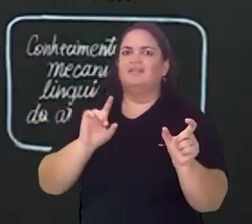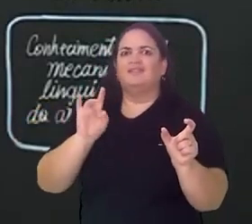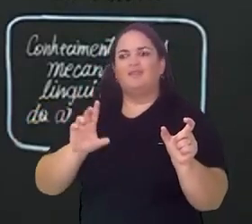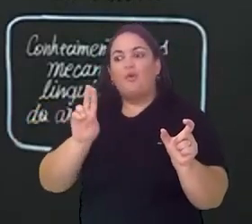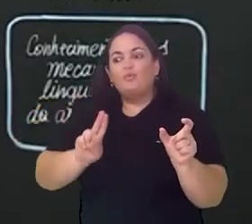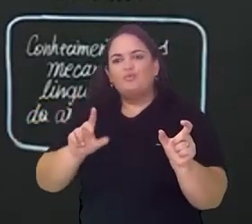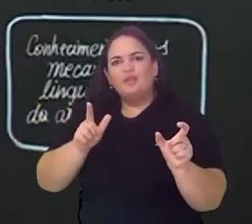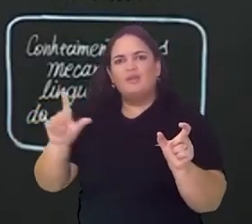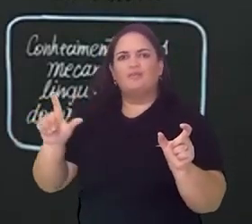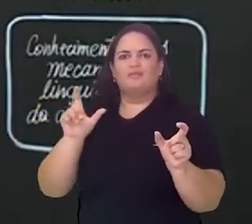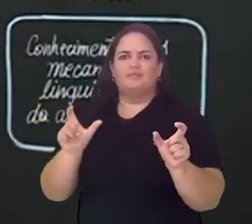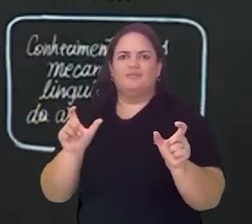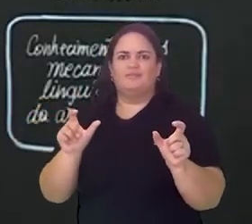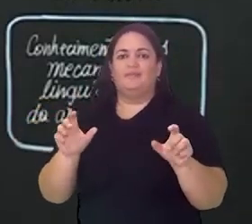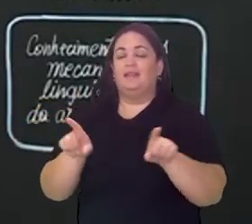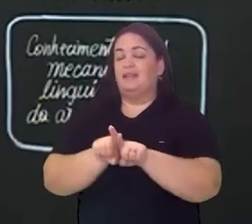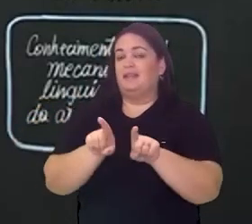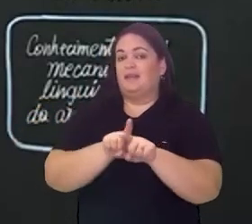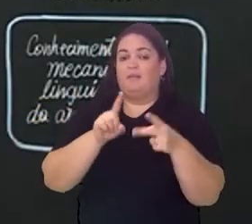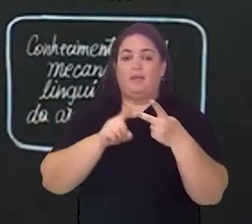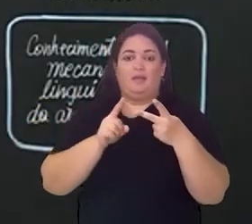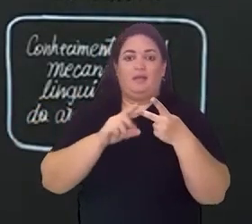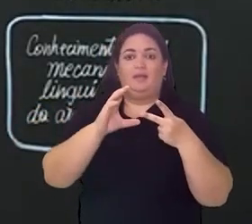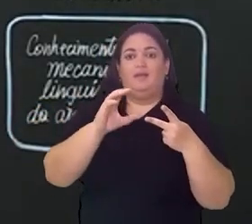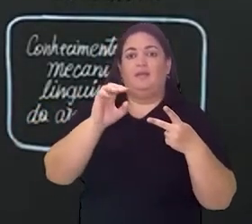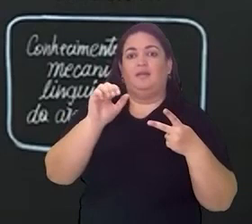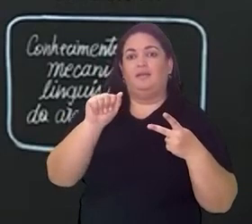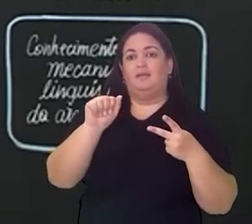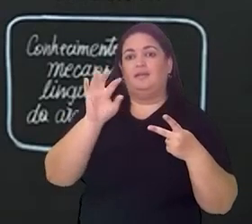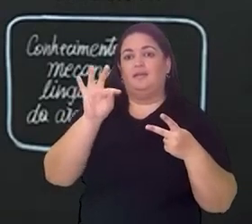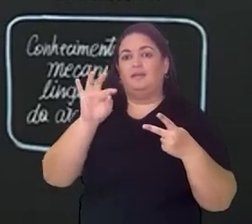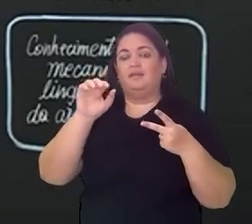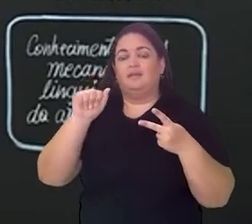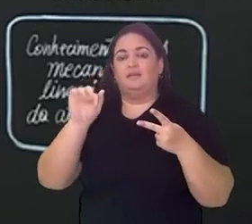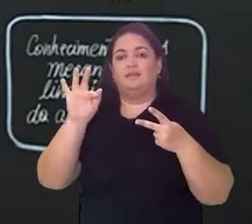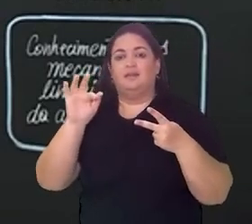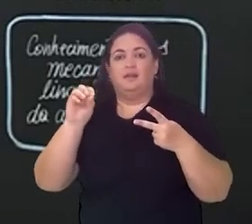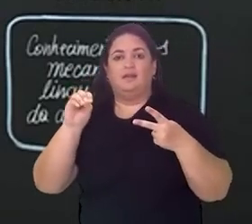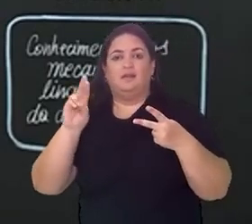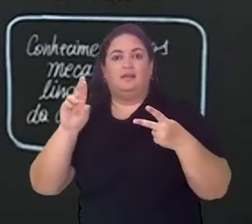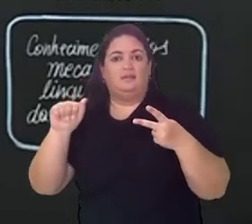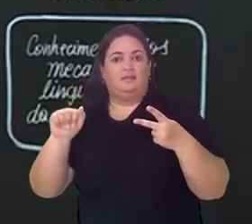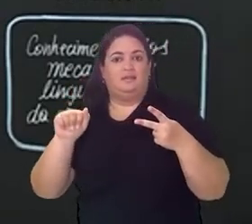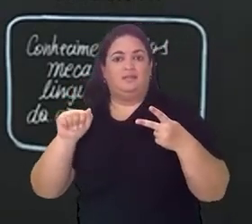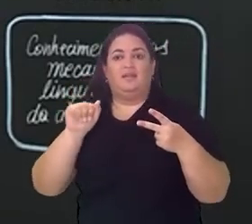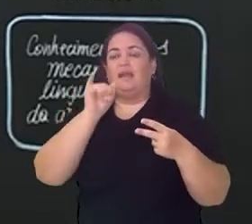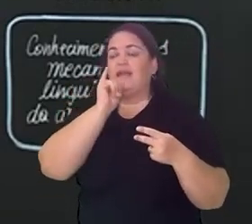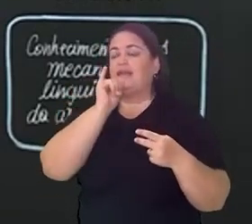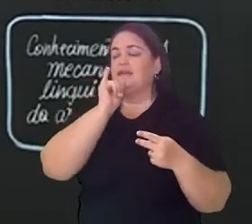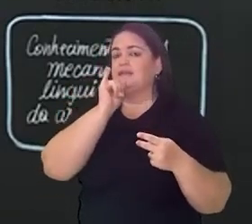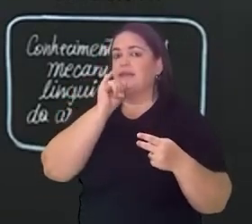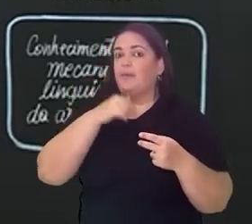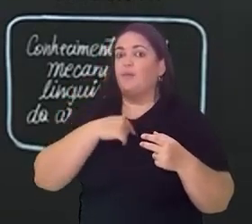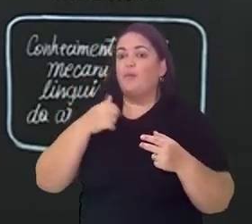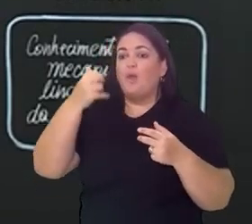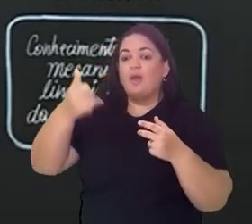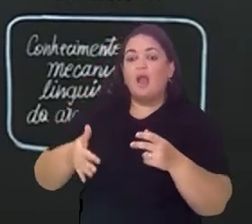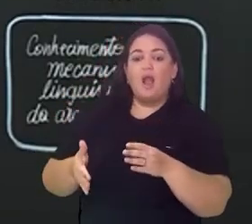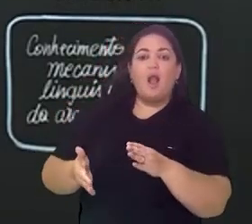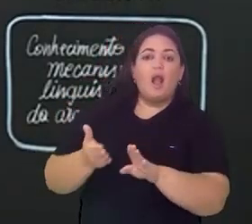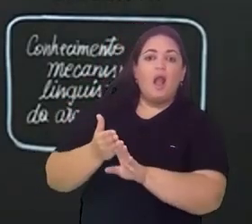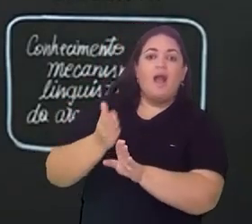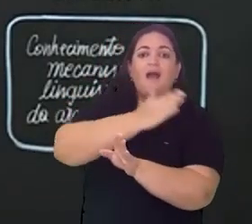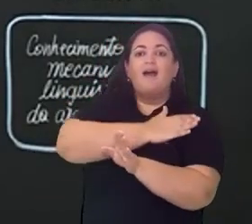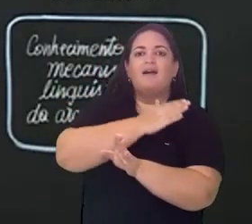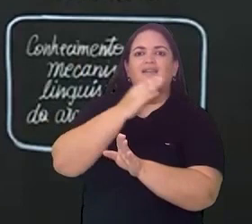propriedade, que é o contrário da anáfora, que é a catáfora, que é quando eu antecipo uma informação por meio de uma palavra, por meio de uma